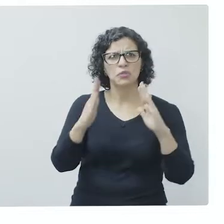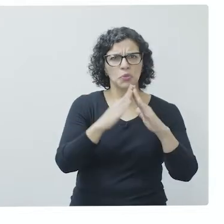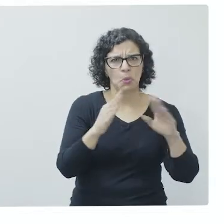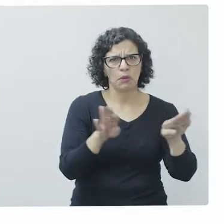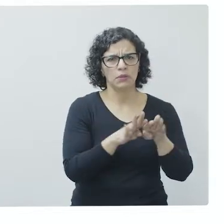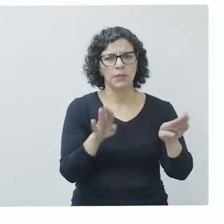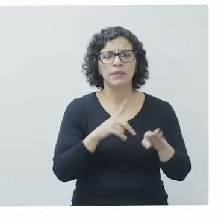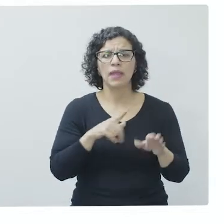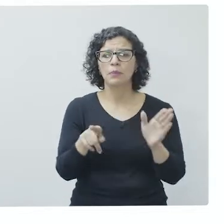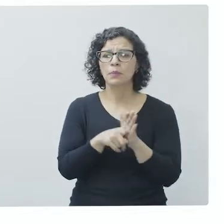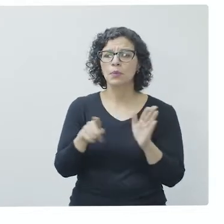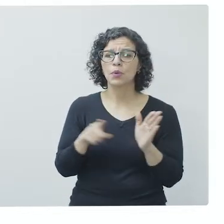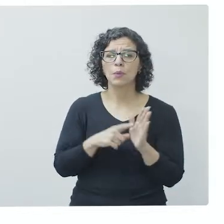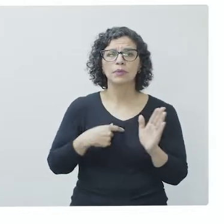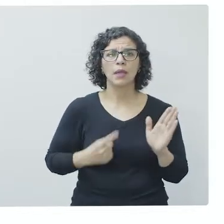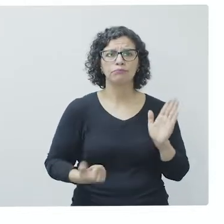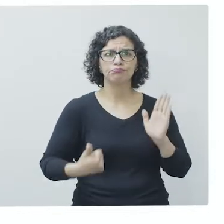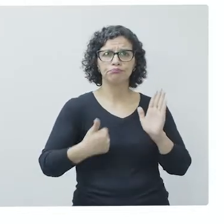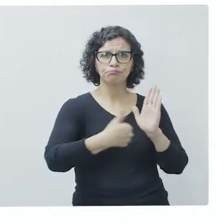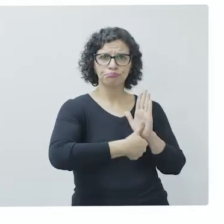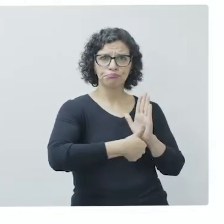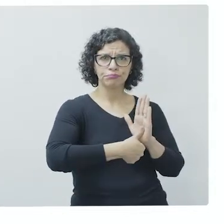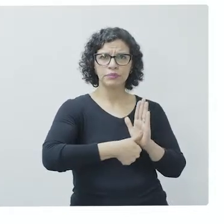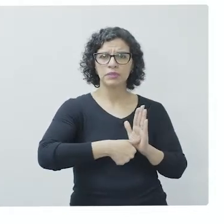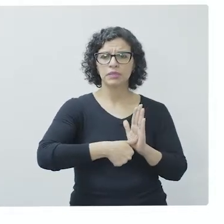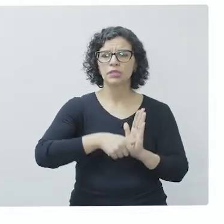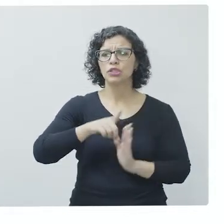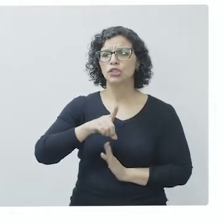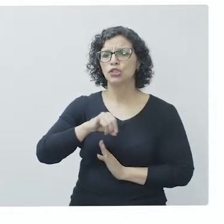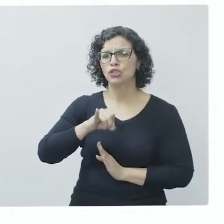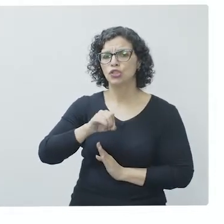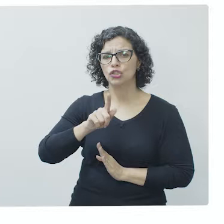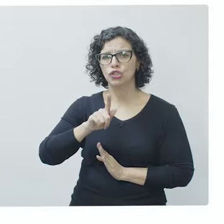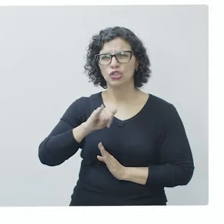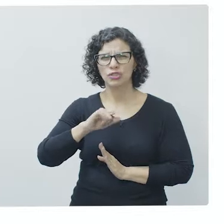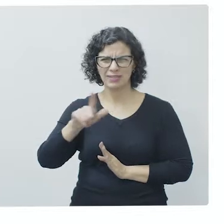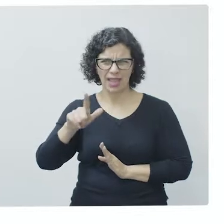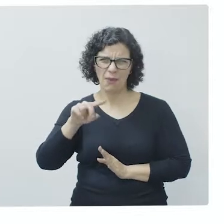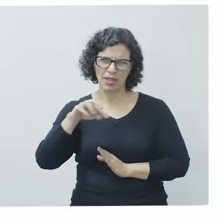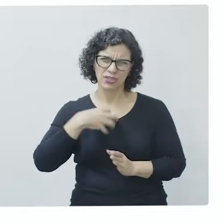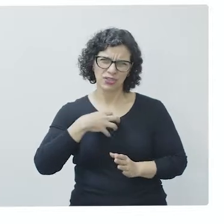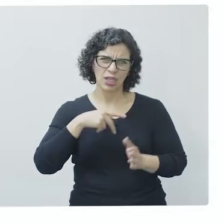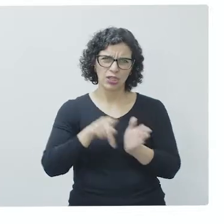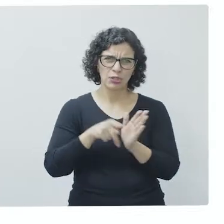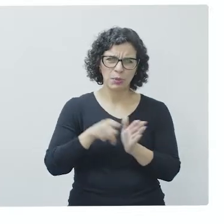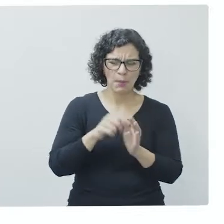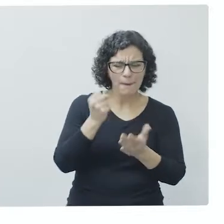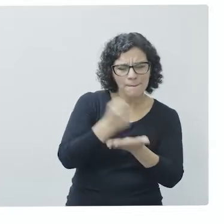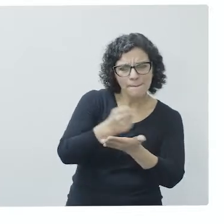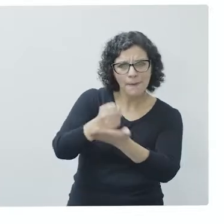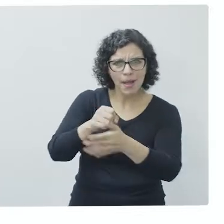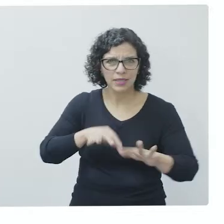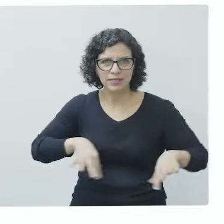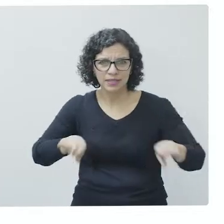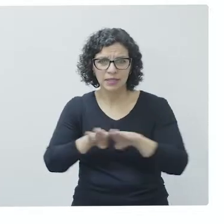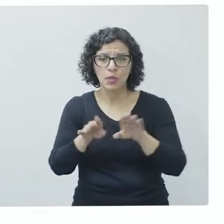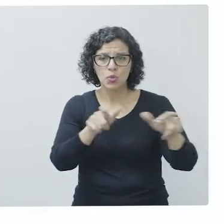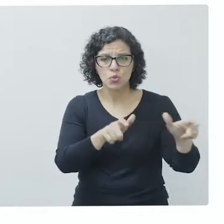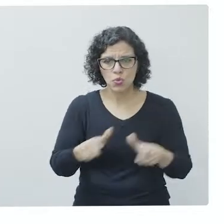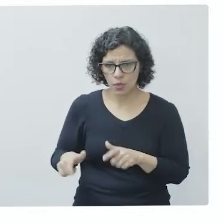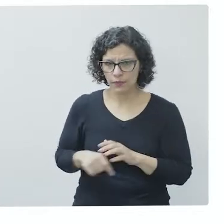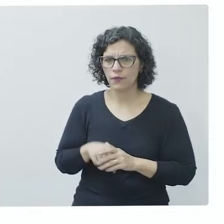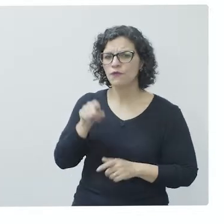Costumam deixar suas impressões digitais. Está ali entre aspas, porque não é bem a impressão digital, certo? Em